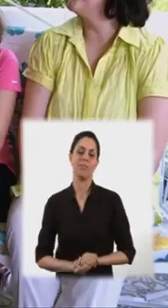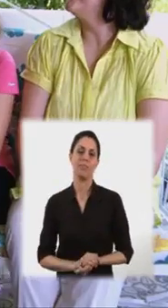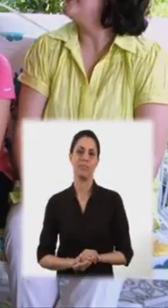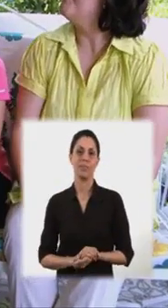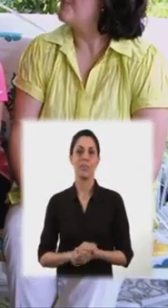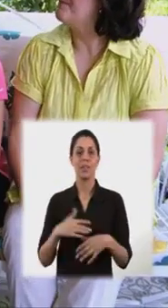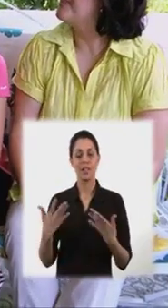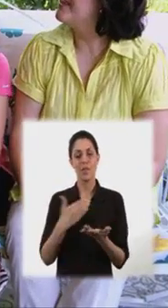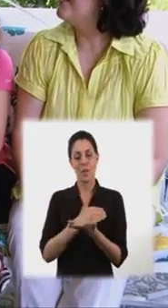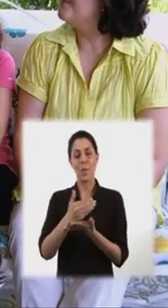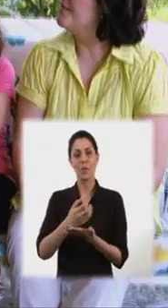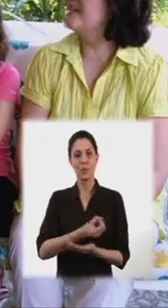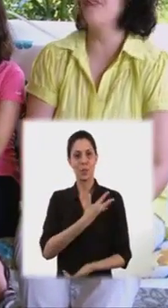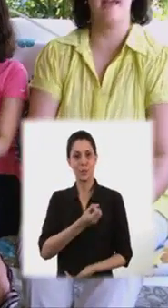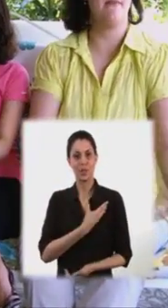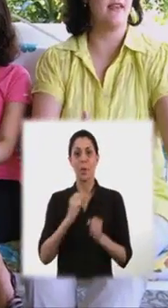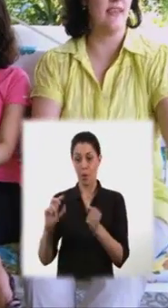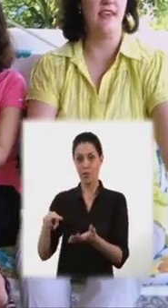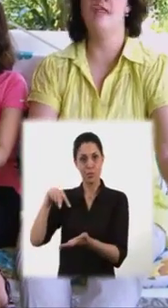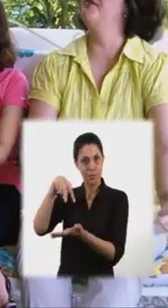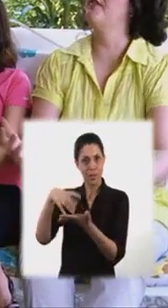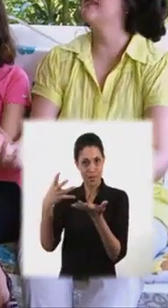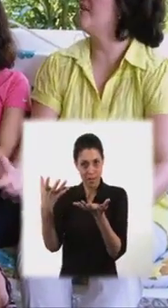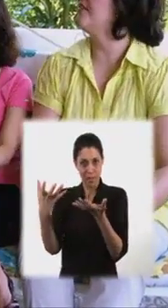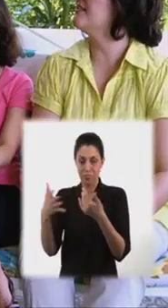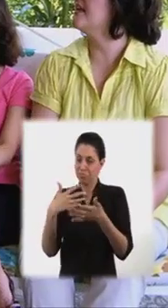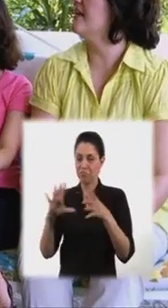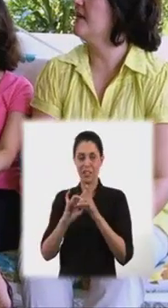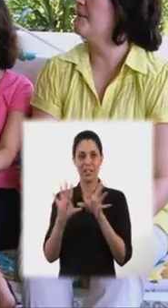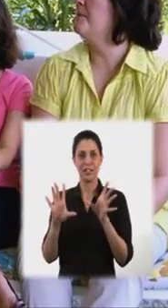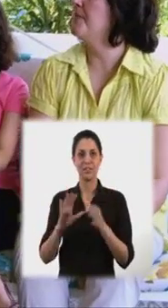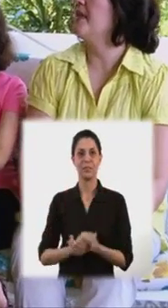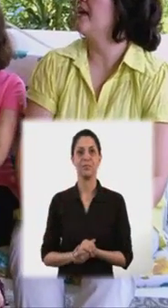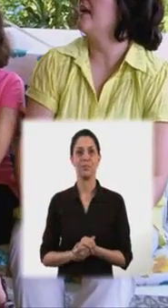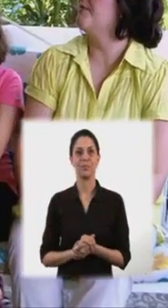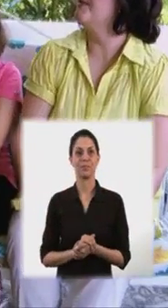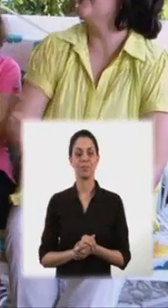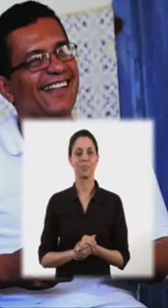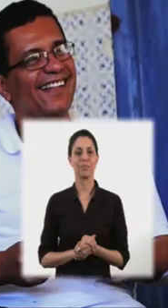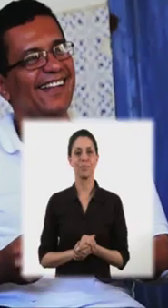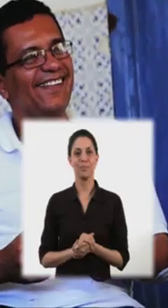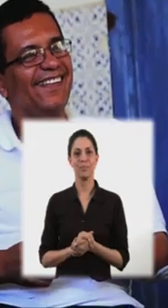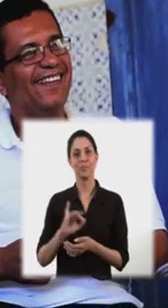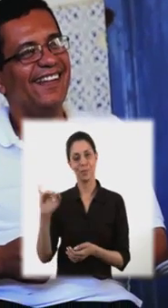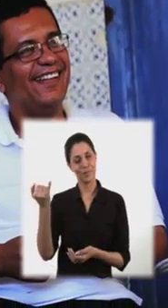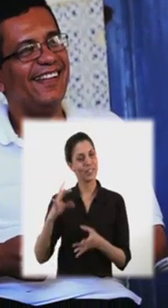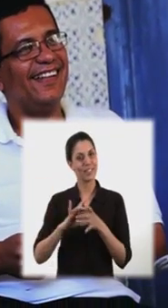certa. Pronto, então começa a poesia. Você quer ficar em pé aqui? Como você quiser. Posso ficar pé? Deixa eu ficar aqui em pé.